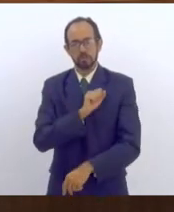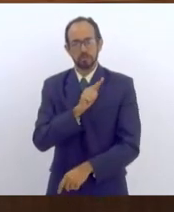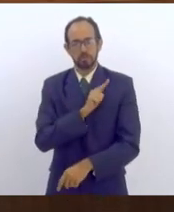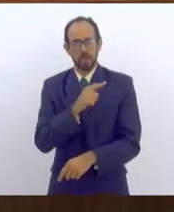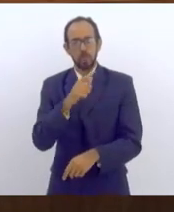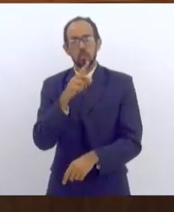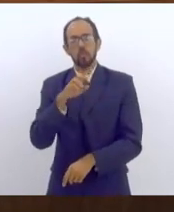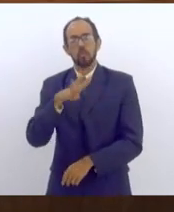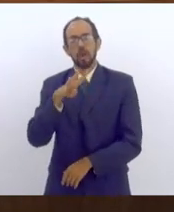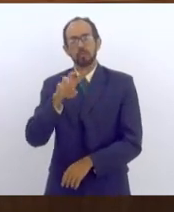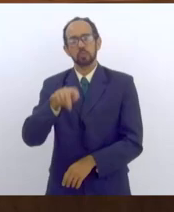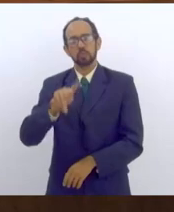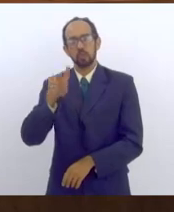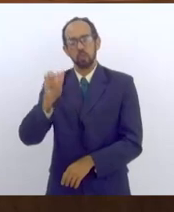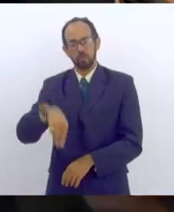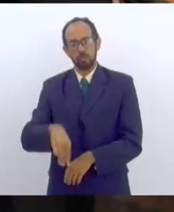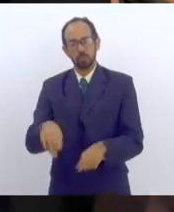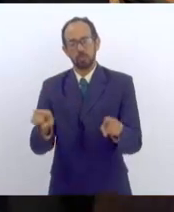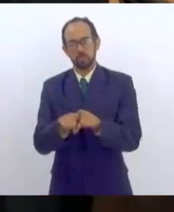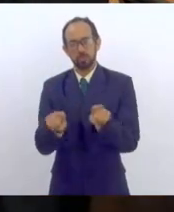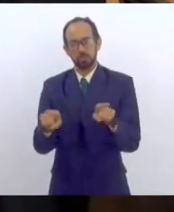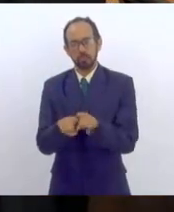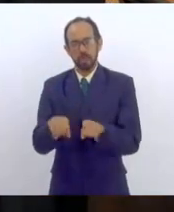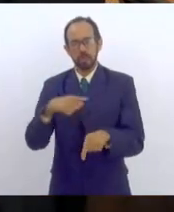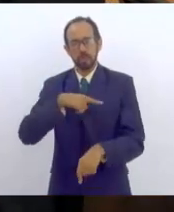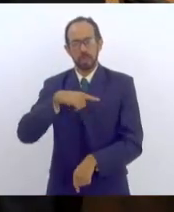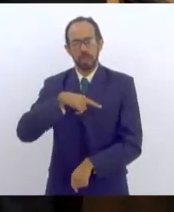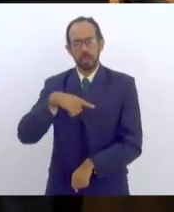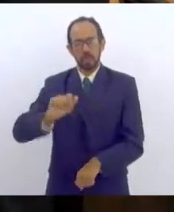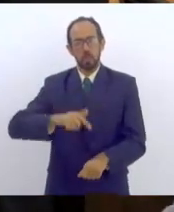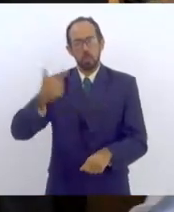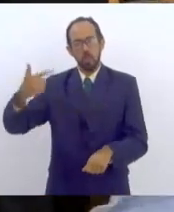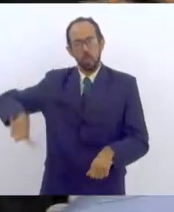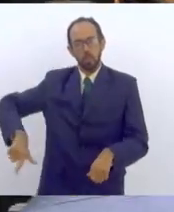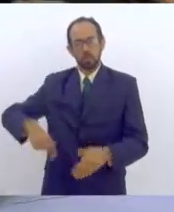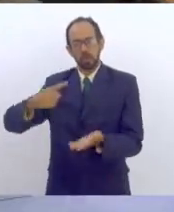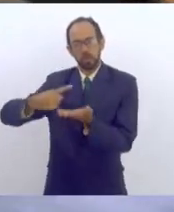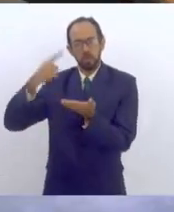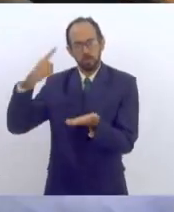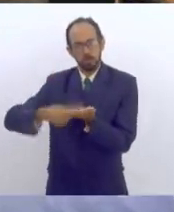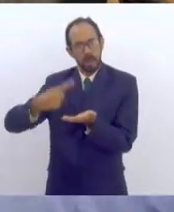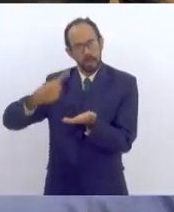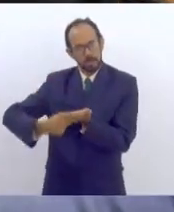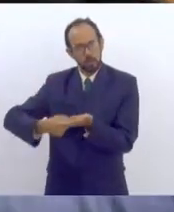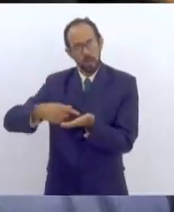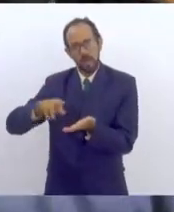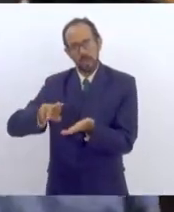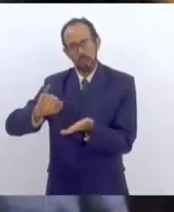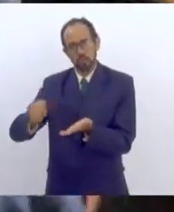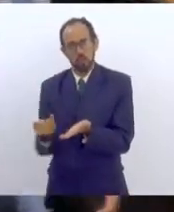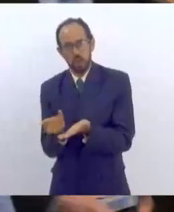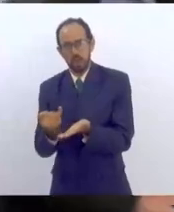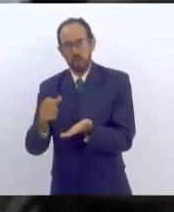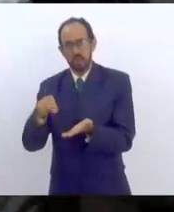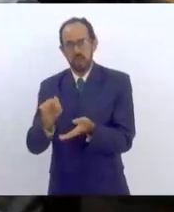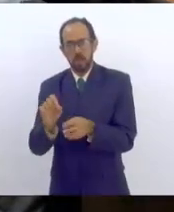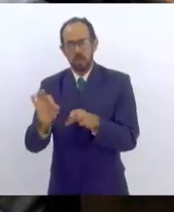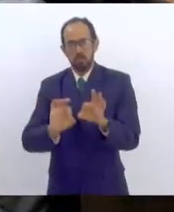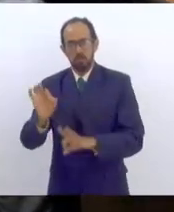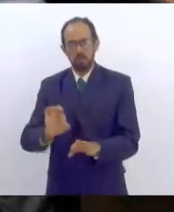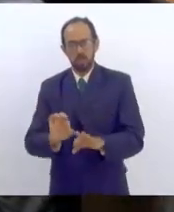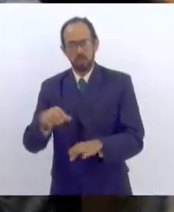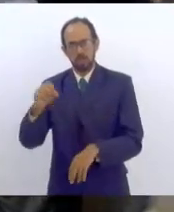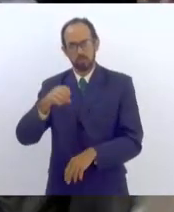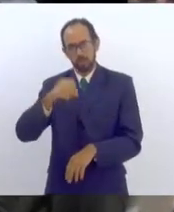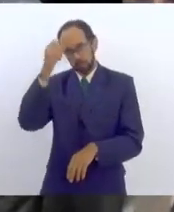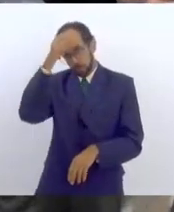Além dessa, nós temos também o MUV, que faz parte do Pacto RJ, foi também um projeto elaborado pela Prefeitura de São Gonçalo,